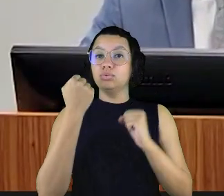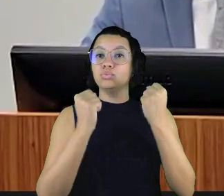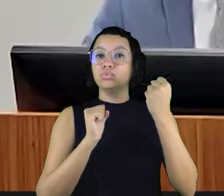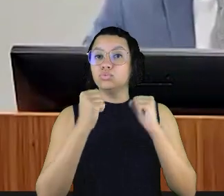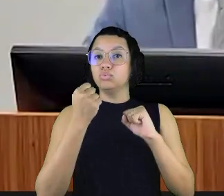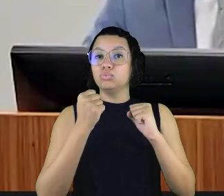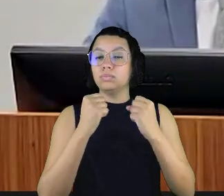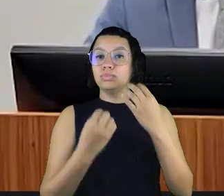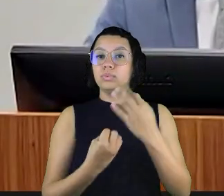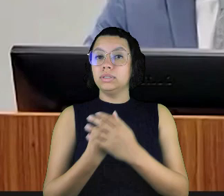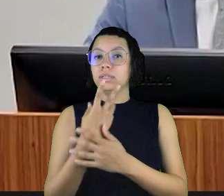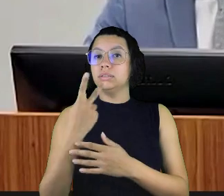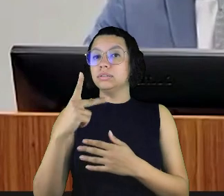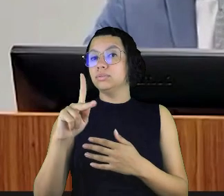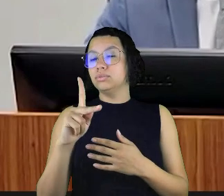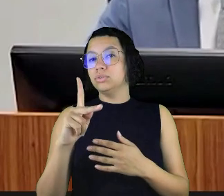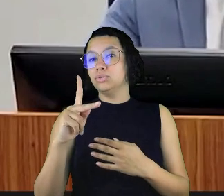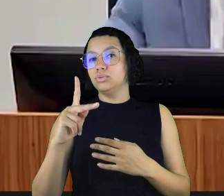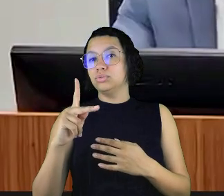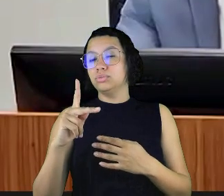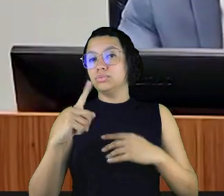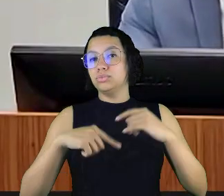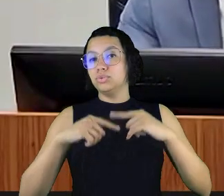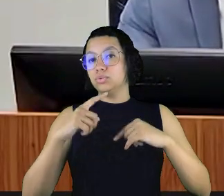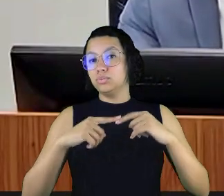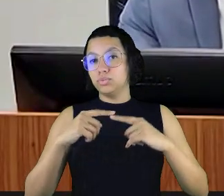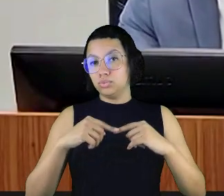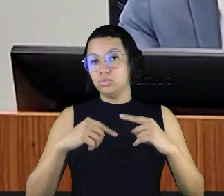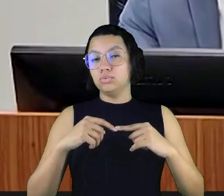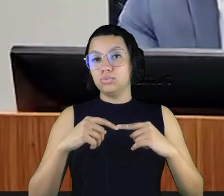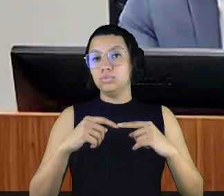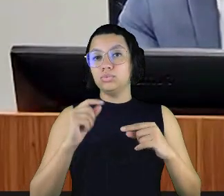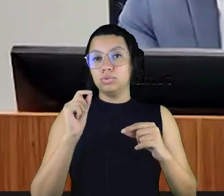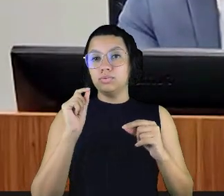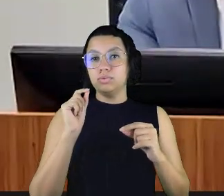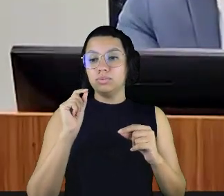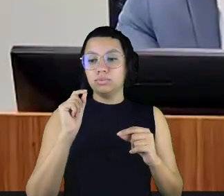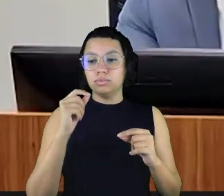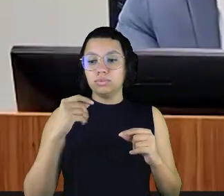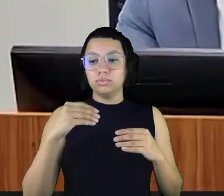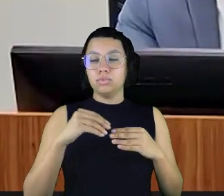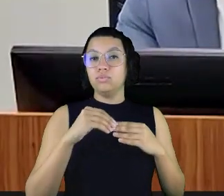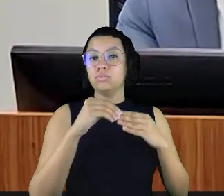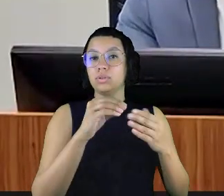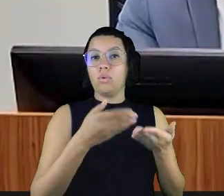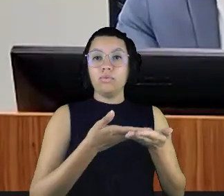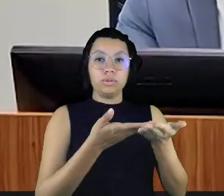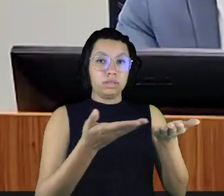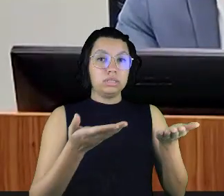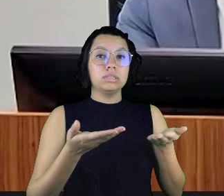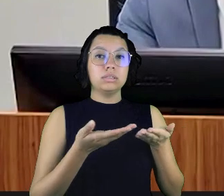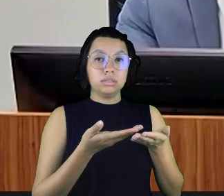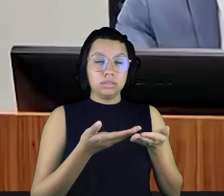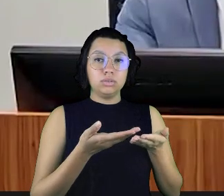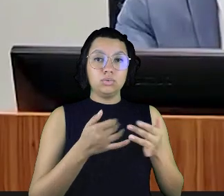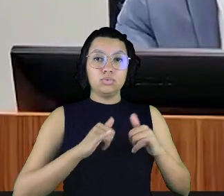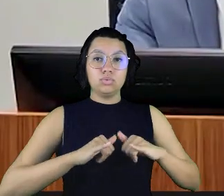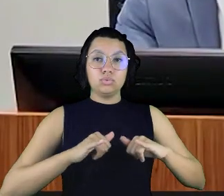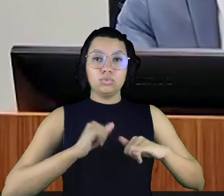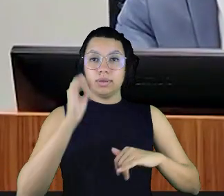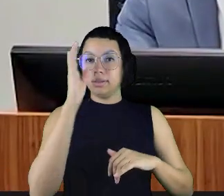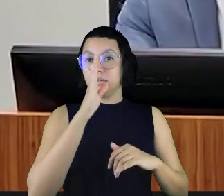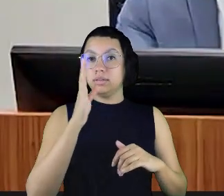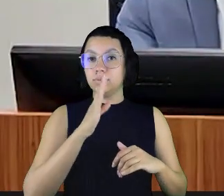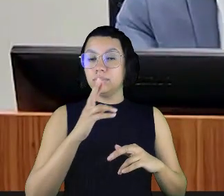dos produtos que vão ser oferecidos no mercado nacional, em função disso. Por isso que